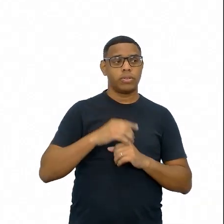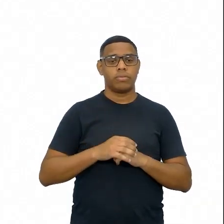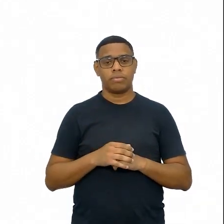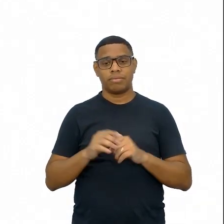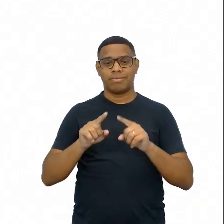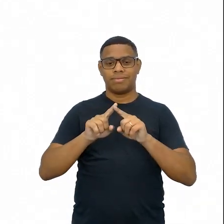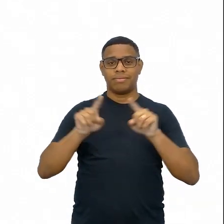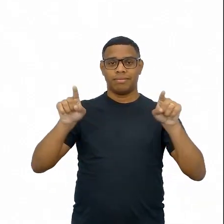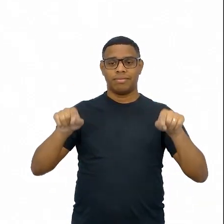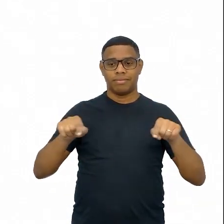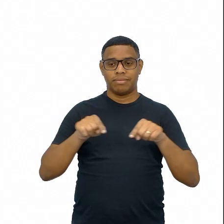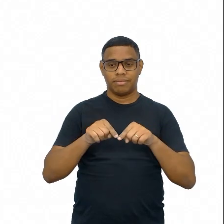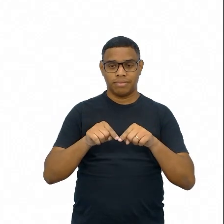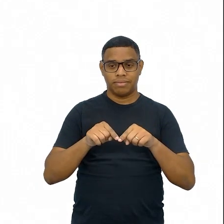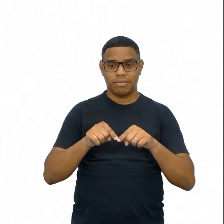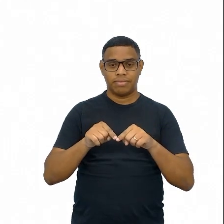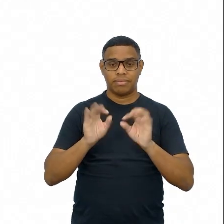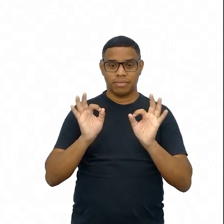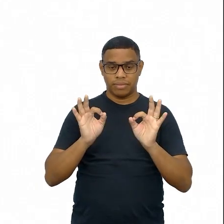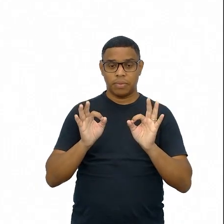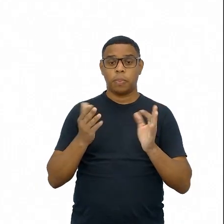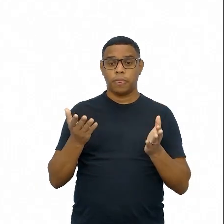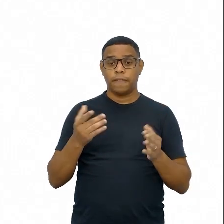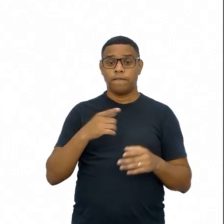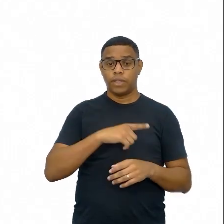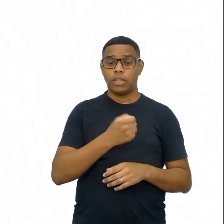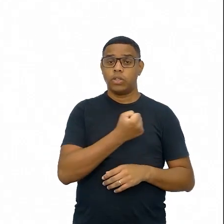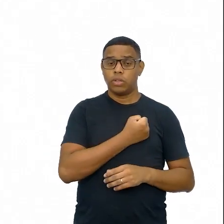abaixo, certo? E eles vão